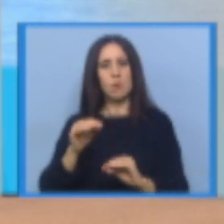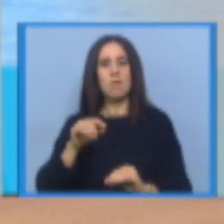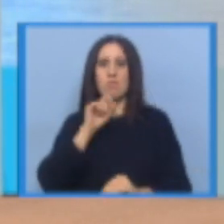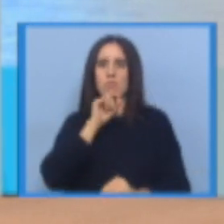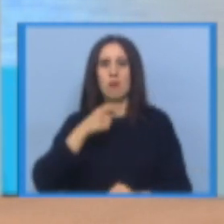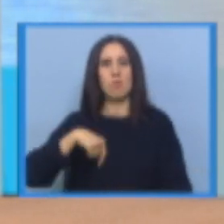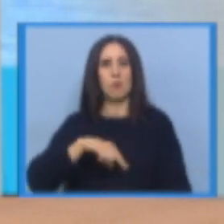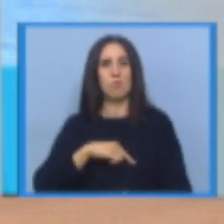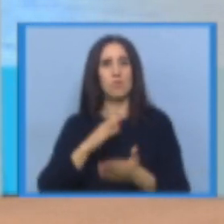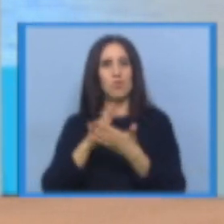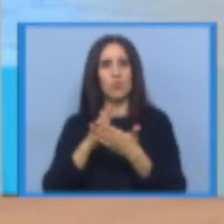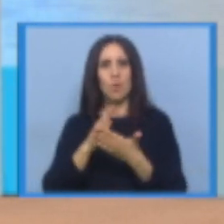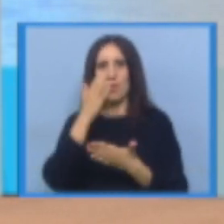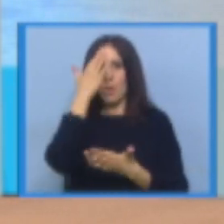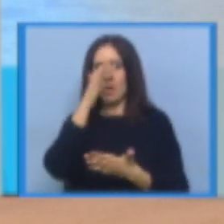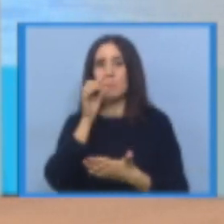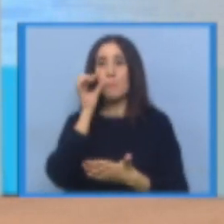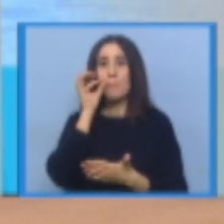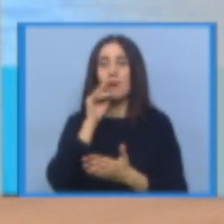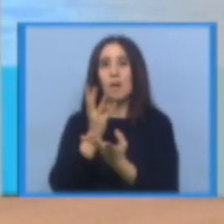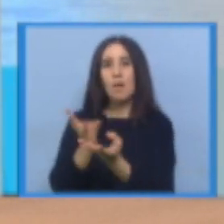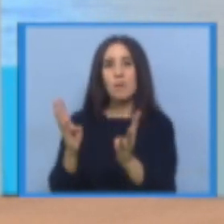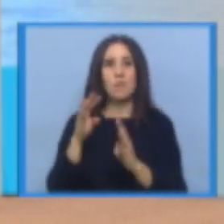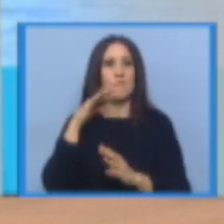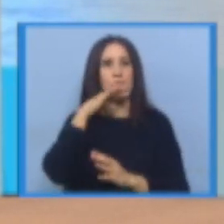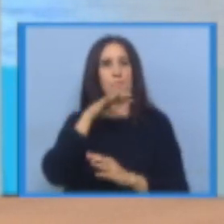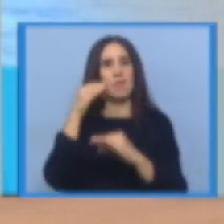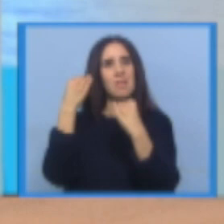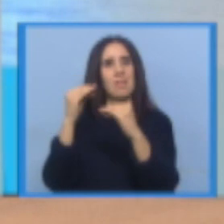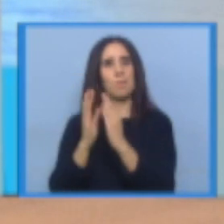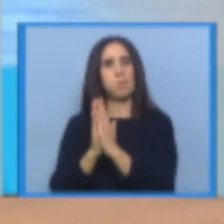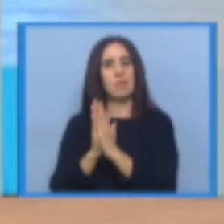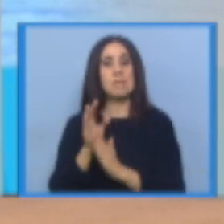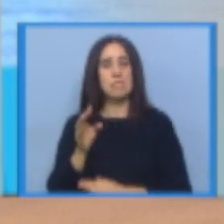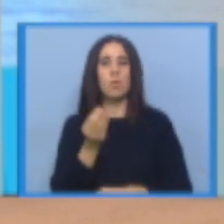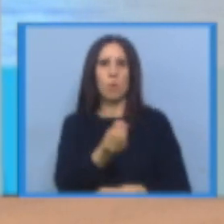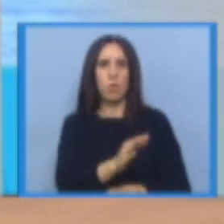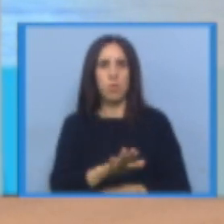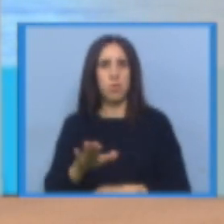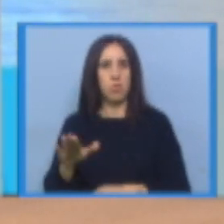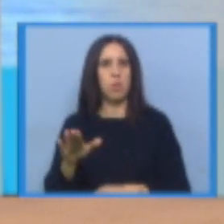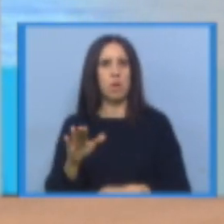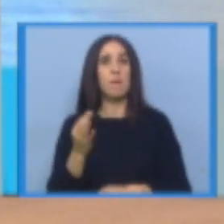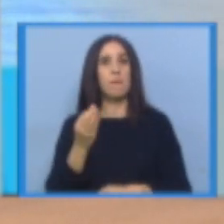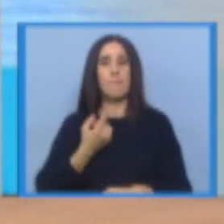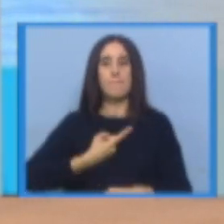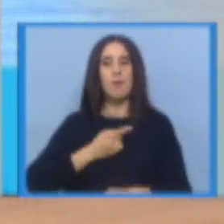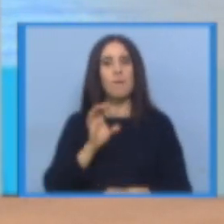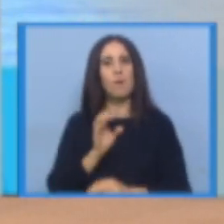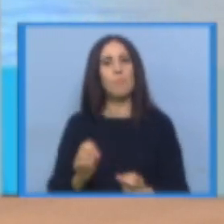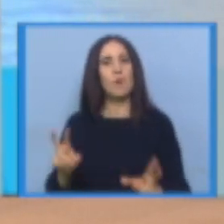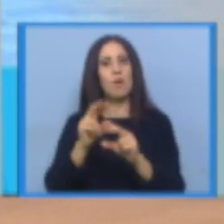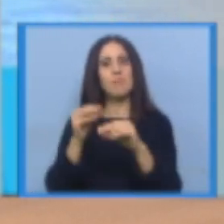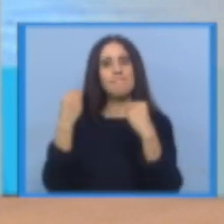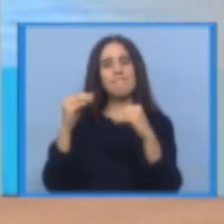portas à escola paroquial de pais, à catequese familiar. Tudo isso pressupõe só com as crianças novas formas de fazer